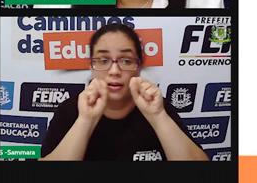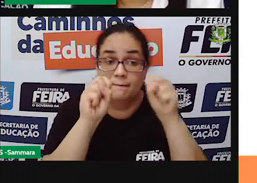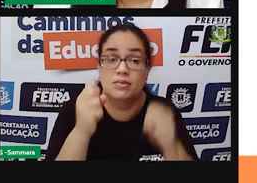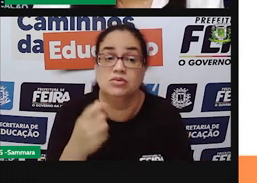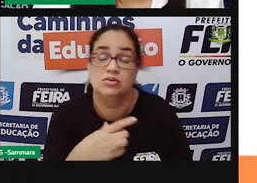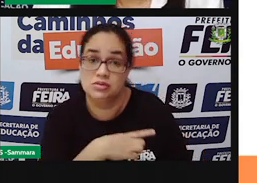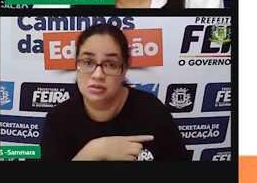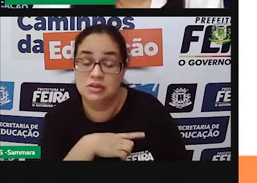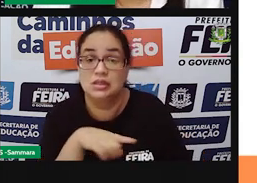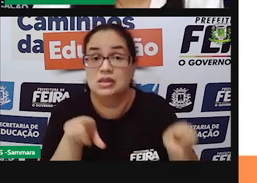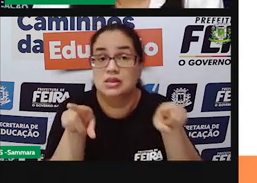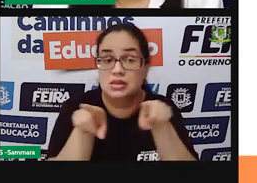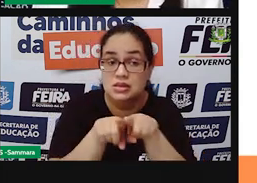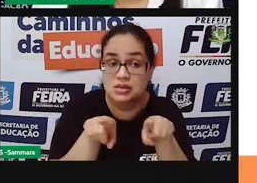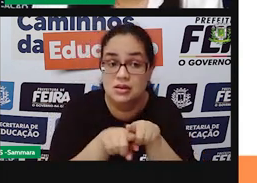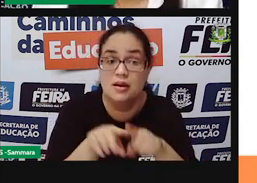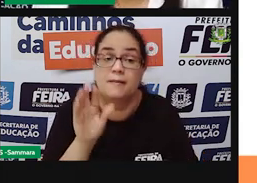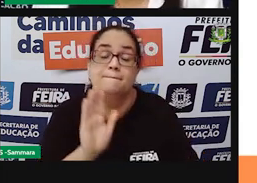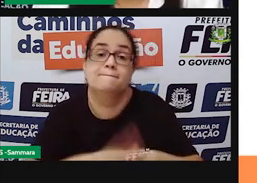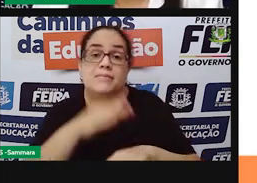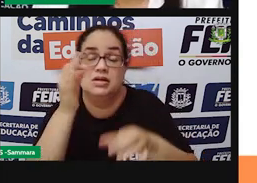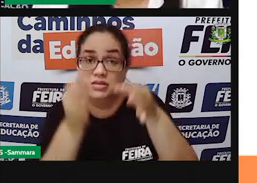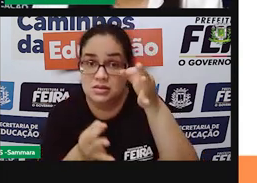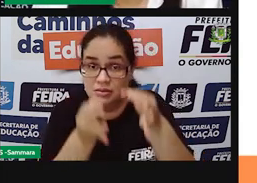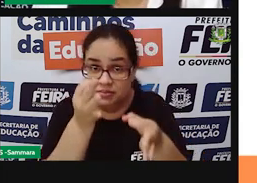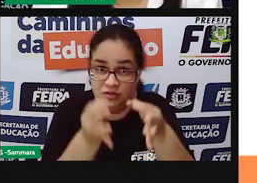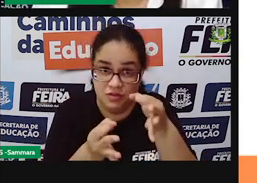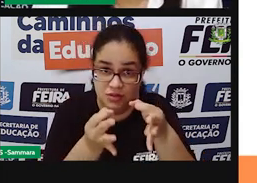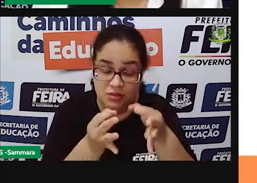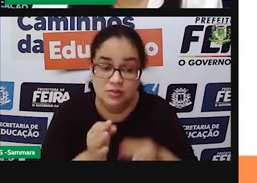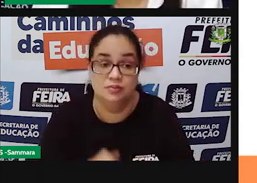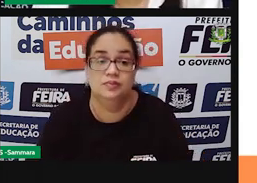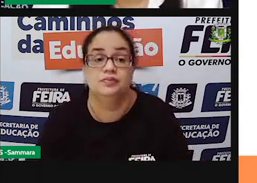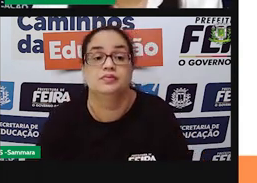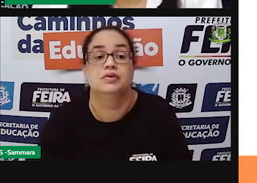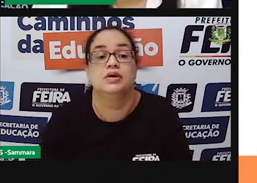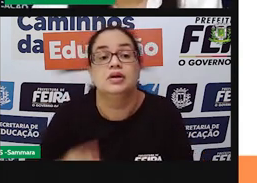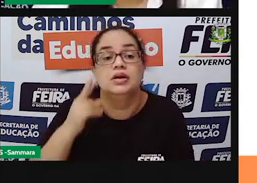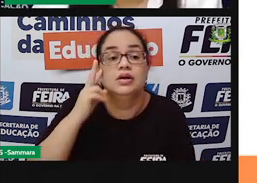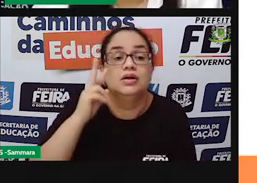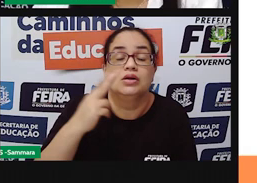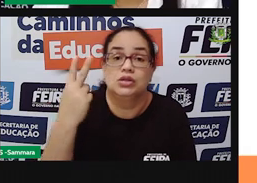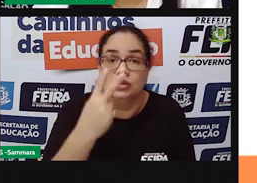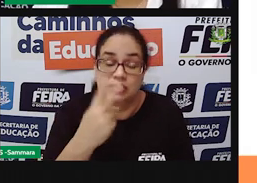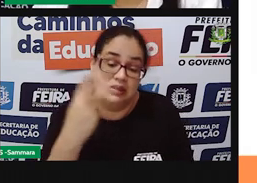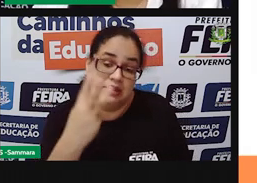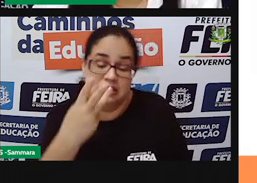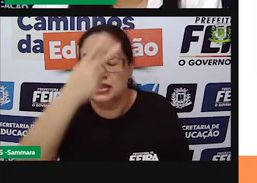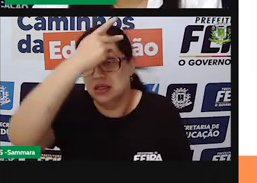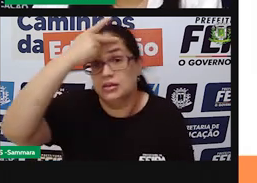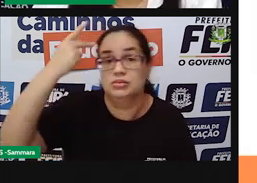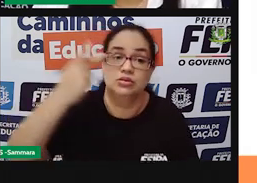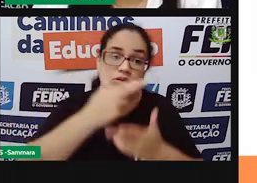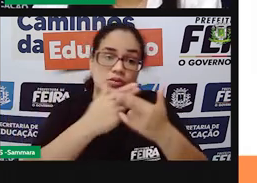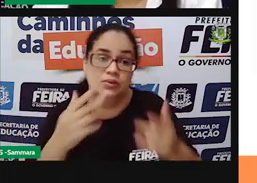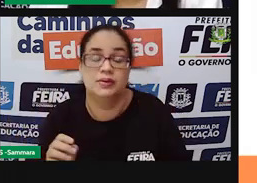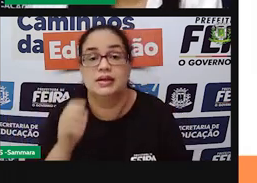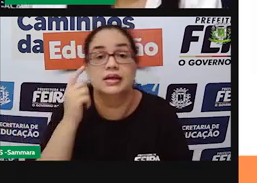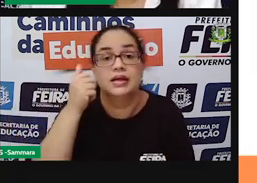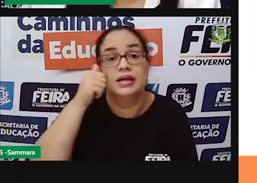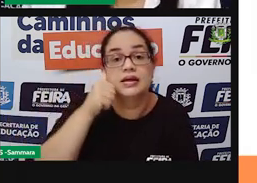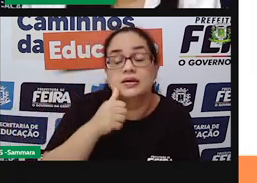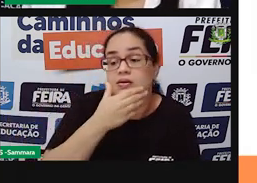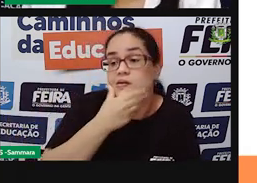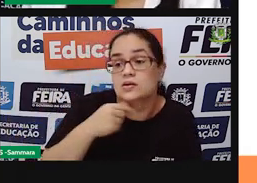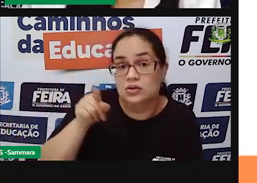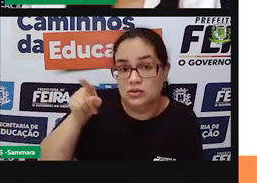aparecer também no pretérito mais que perfeito. E isso nos dois, na terceira pessoa do plural, eles ou